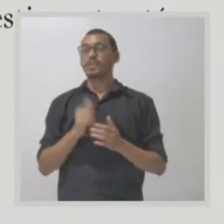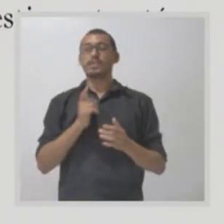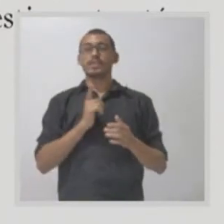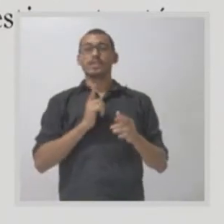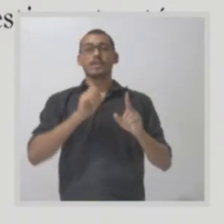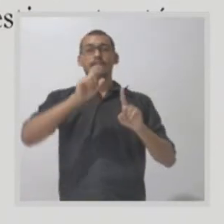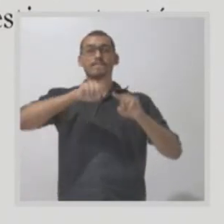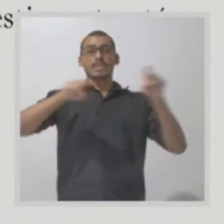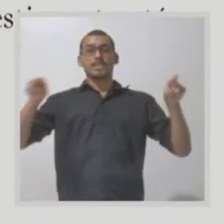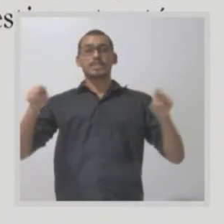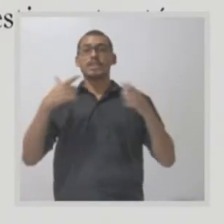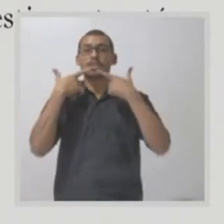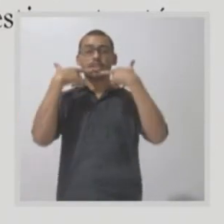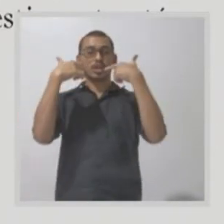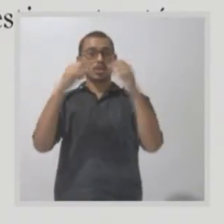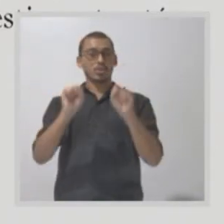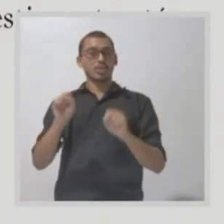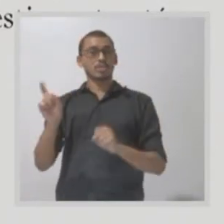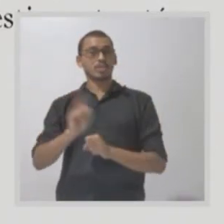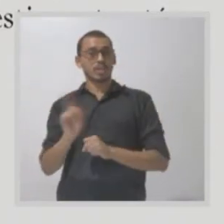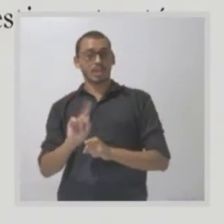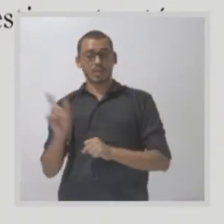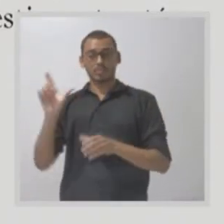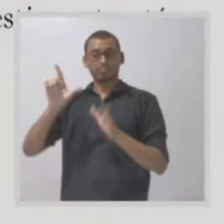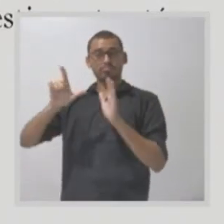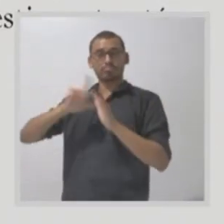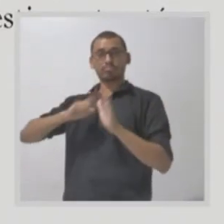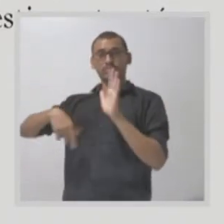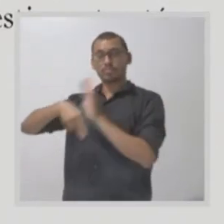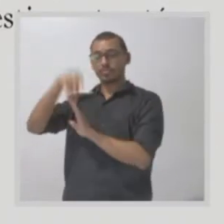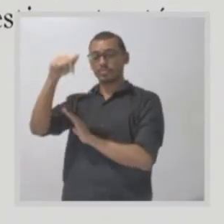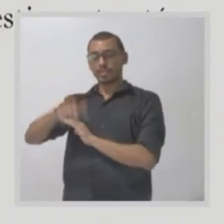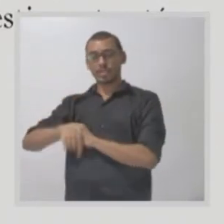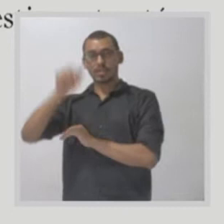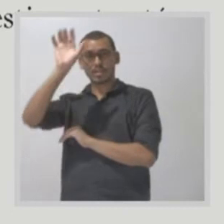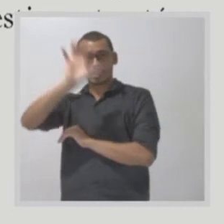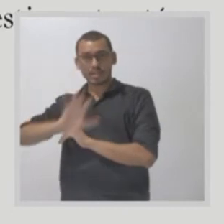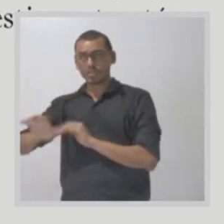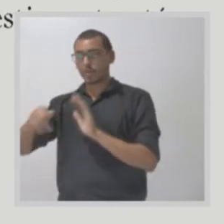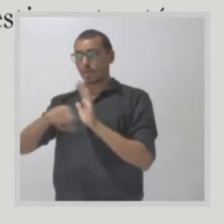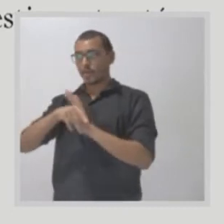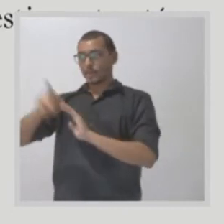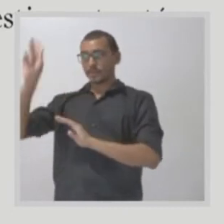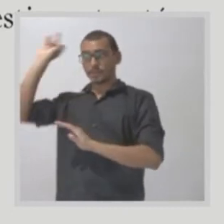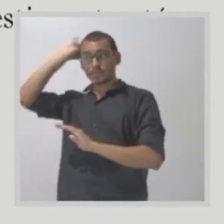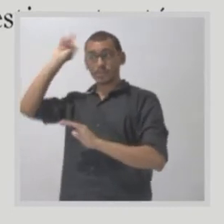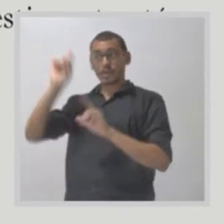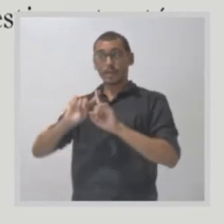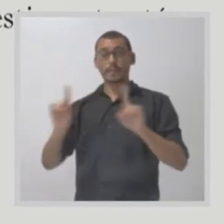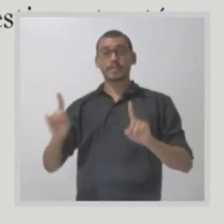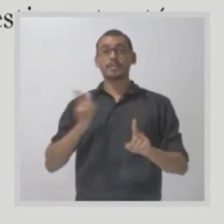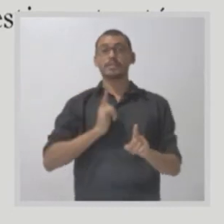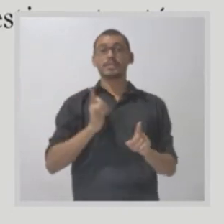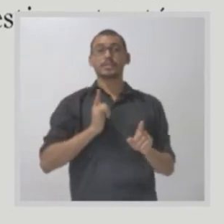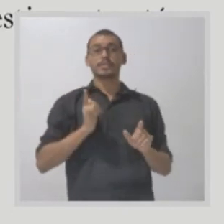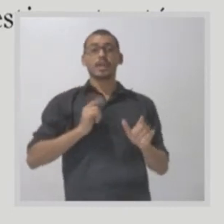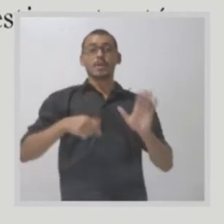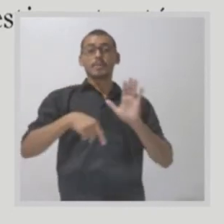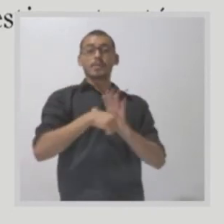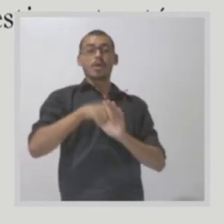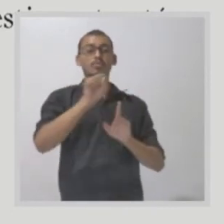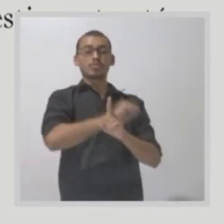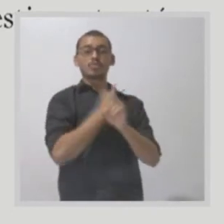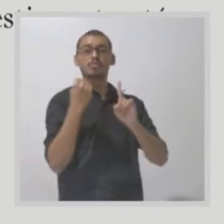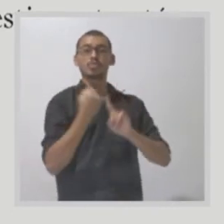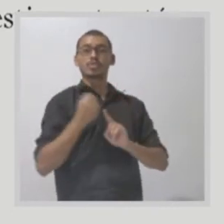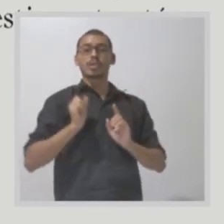variedades linguísticas que não dependem da região em que o falante vive, mas sim dos grupos sociais em que ele se insere,